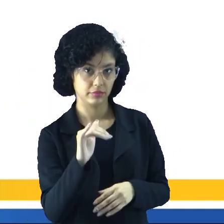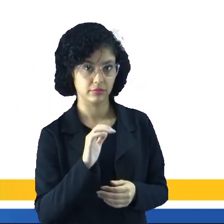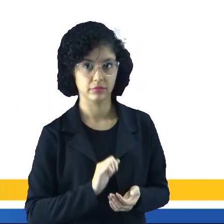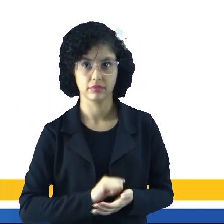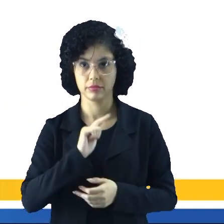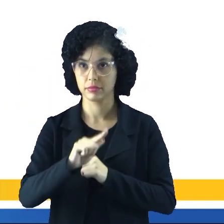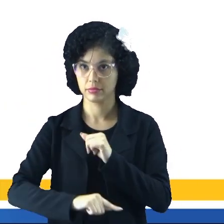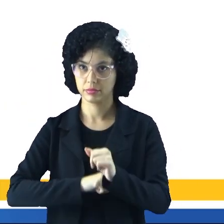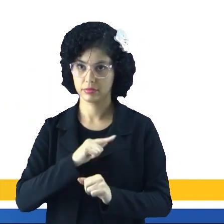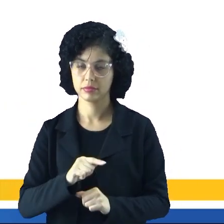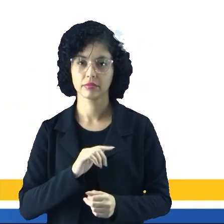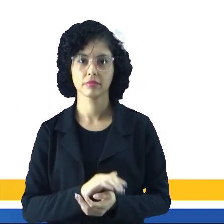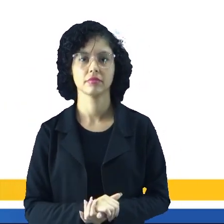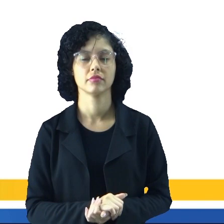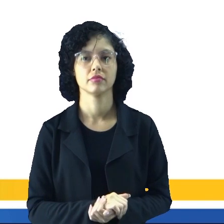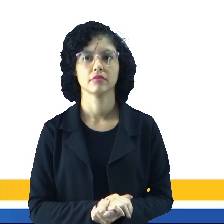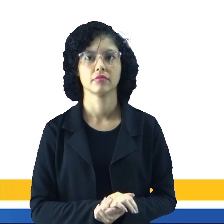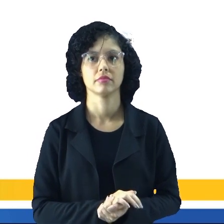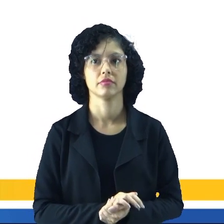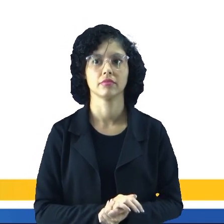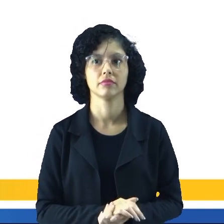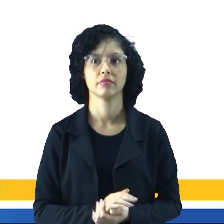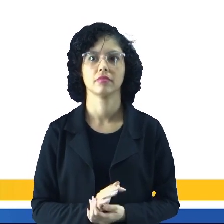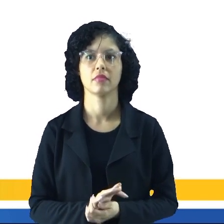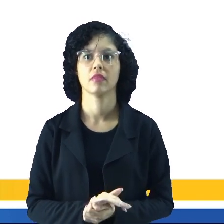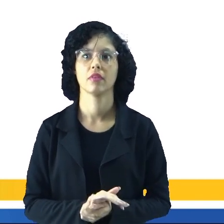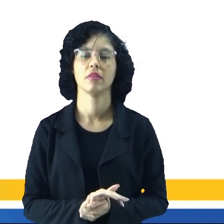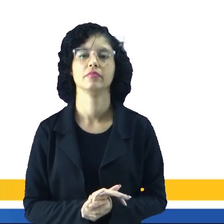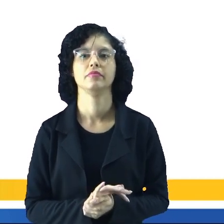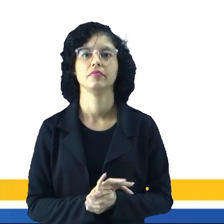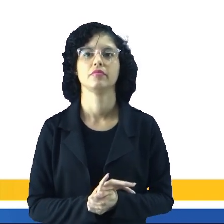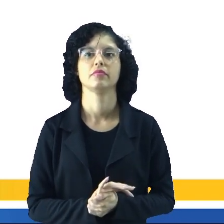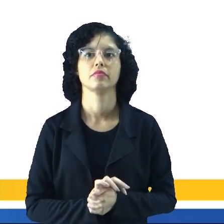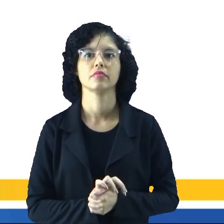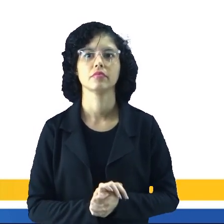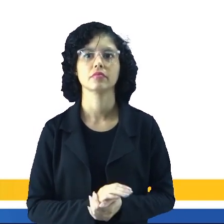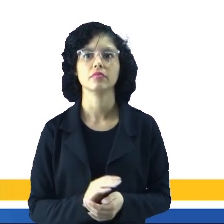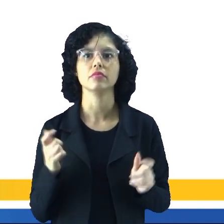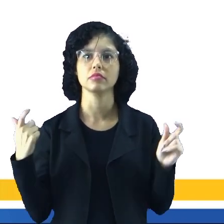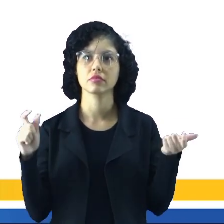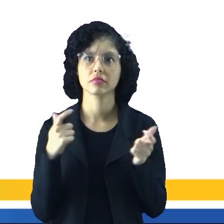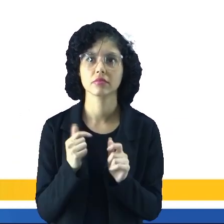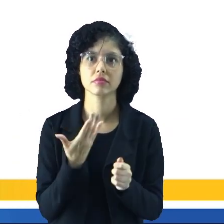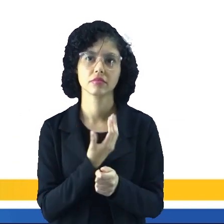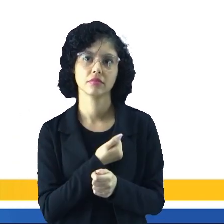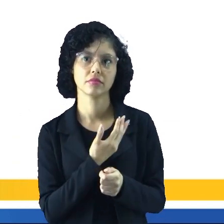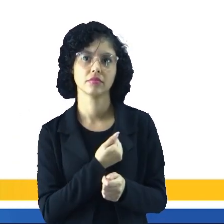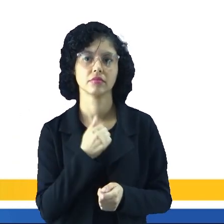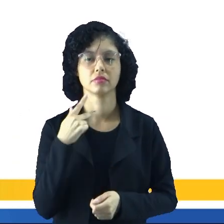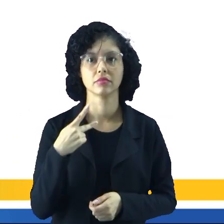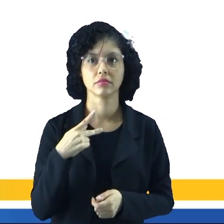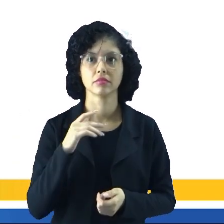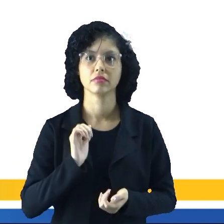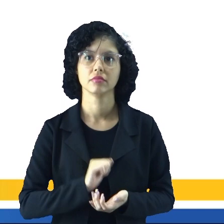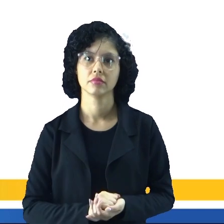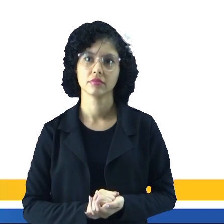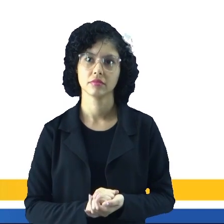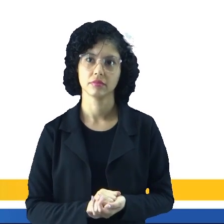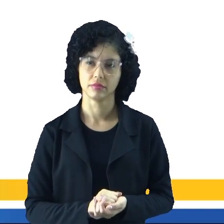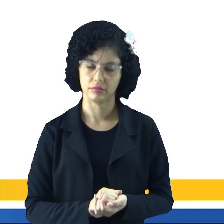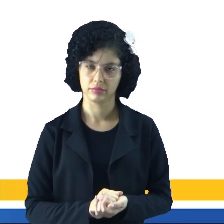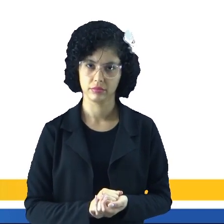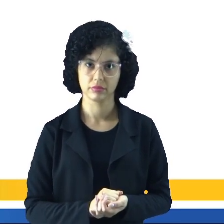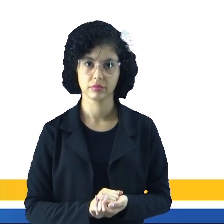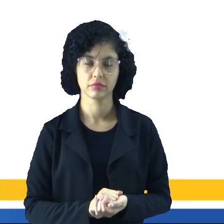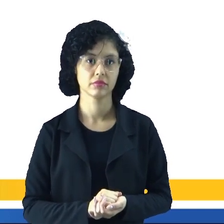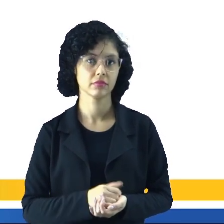não é átomos, não é prótons, não é nêutrons, já descarta a letra A. A B diz diminuição do número de prótons